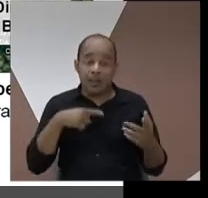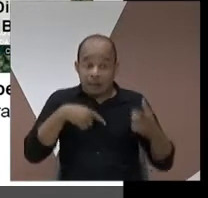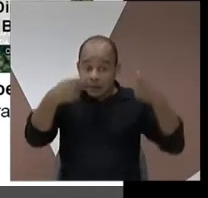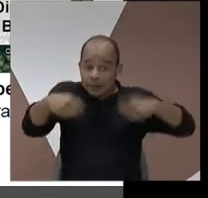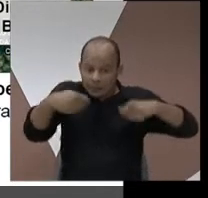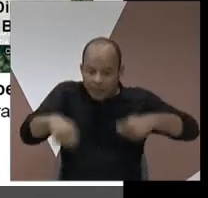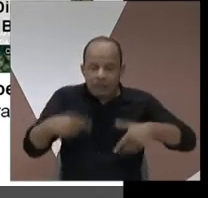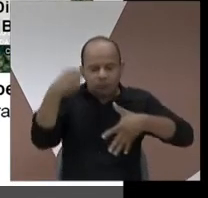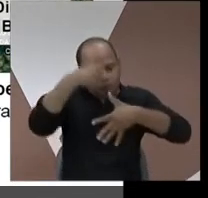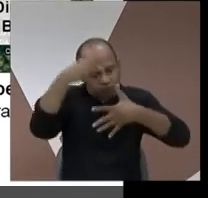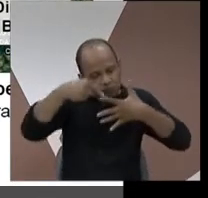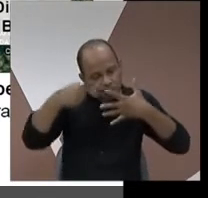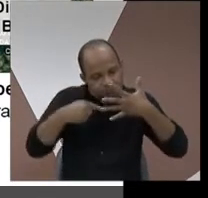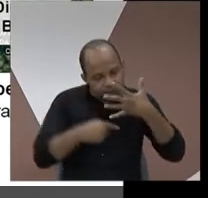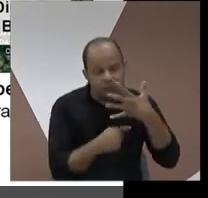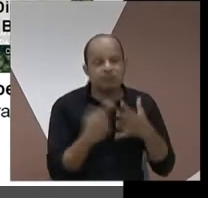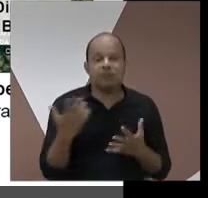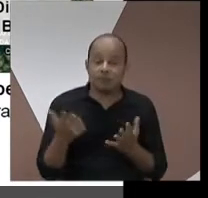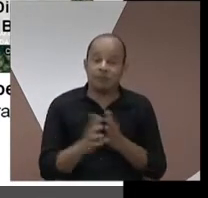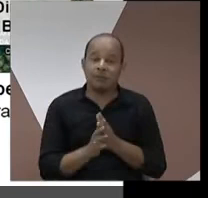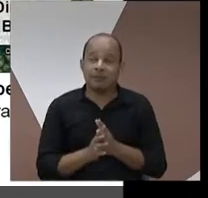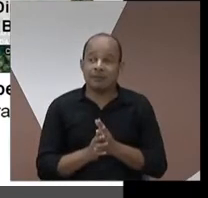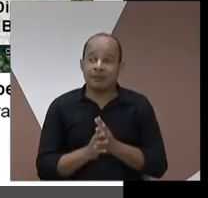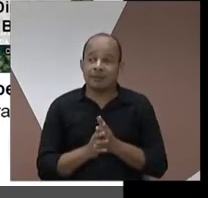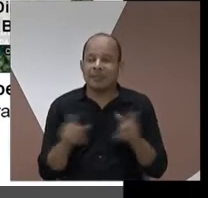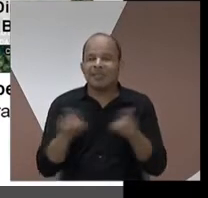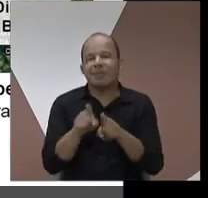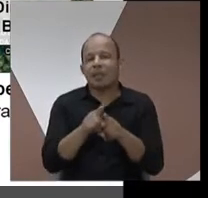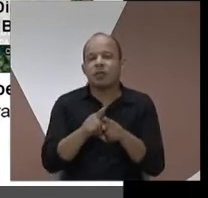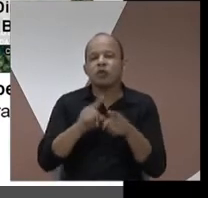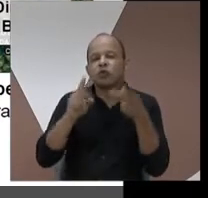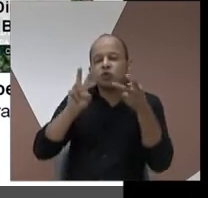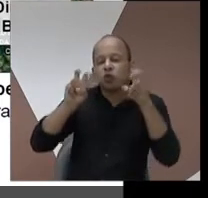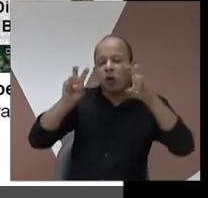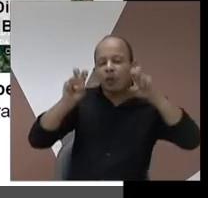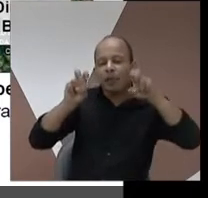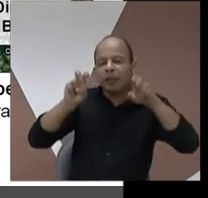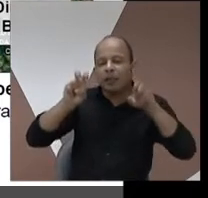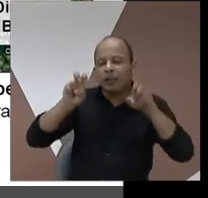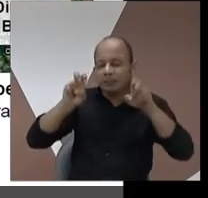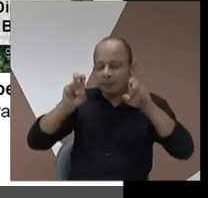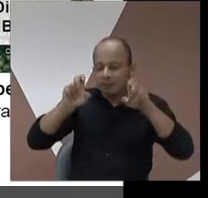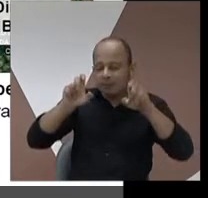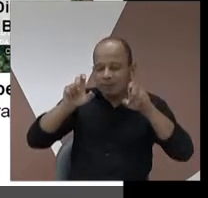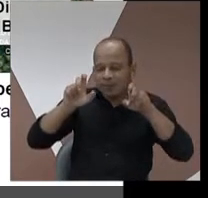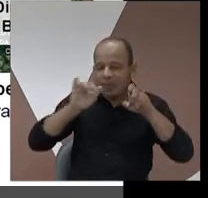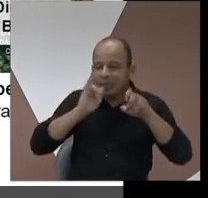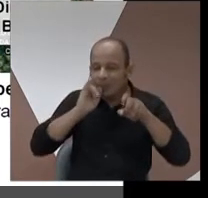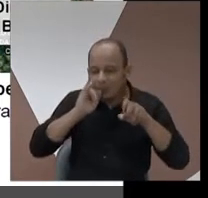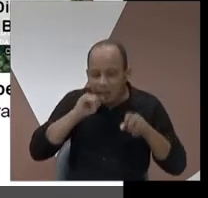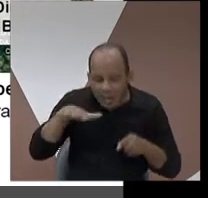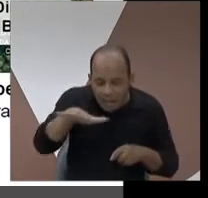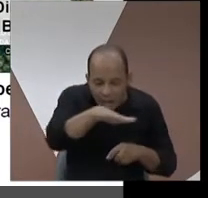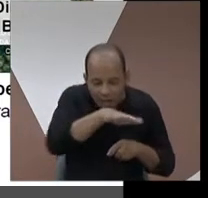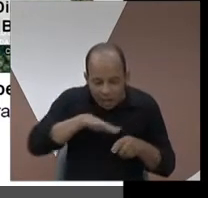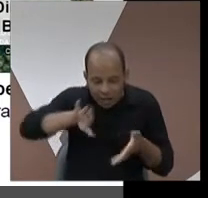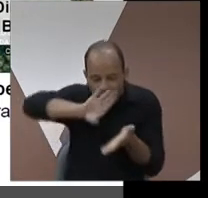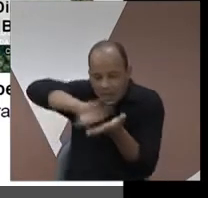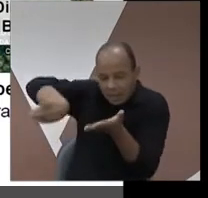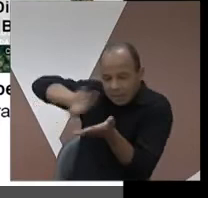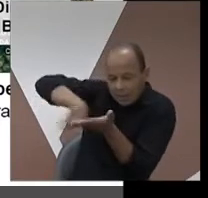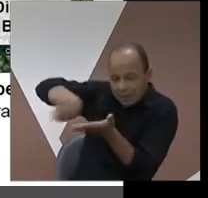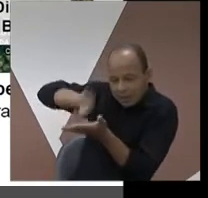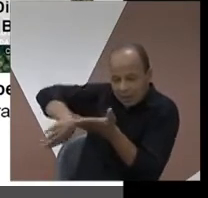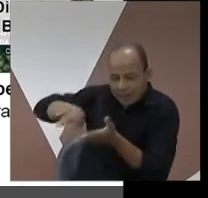a questão da desapropriação, ainda que haja uma redução, ela não é suficiente, ou seja,